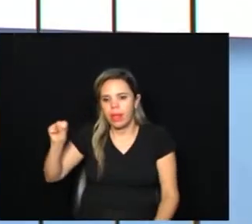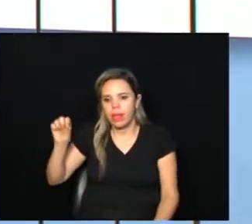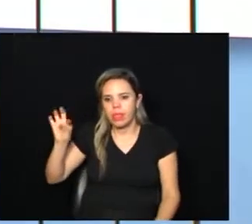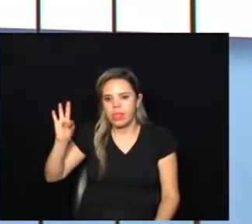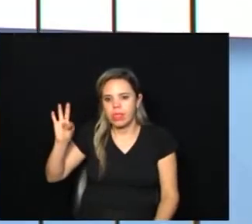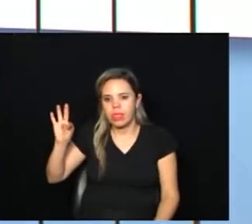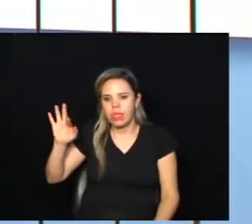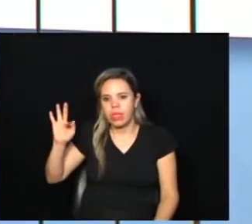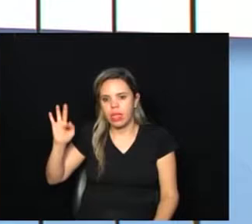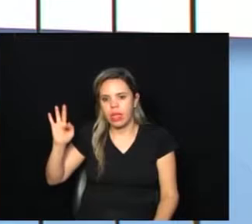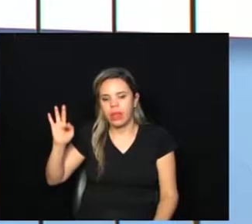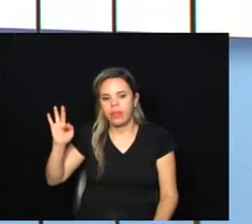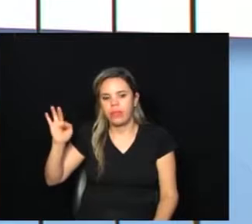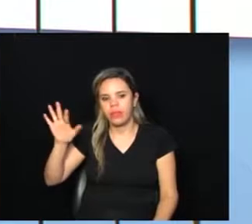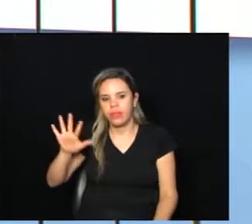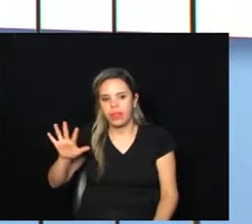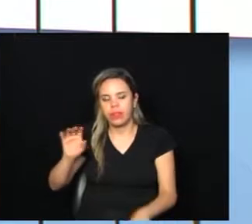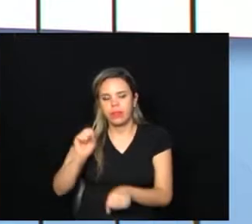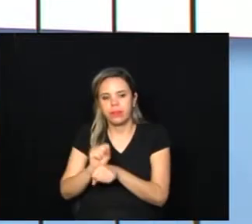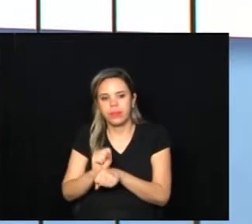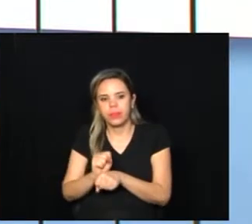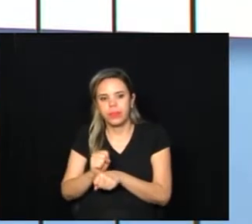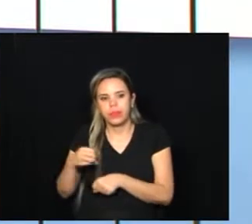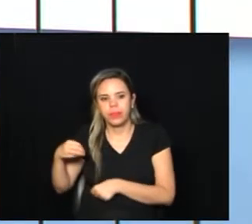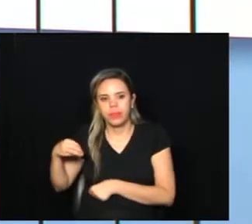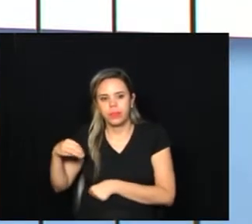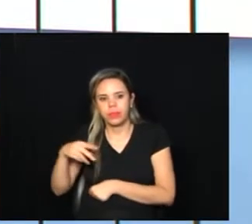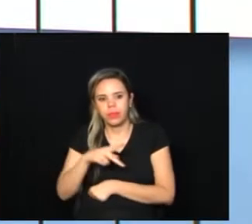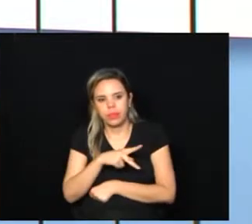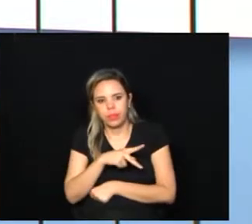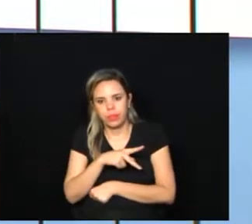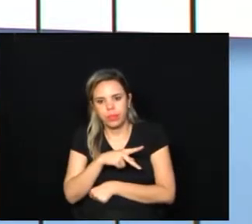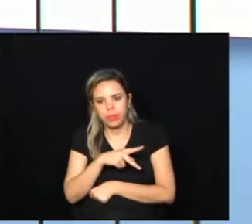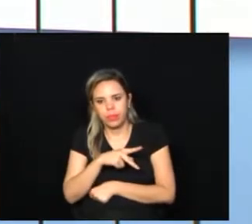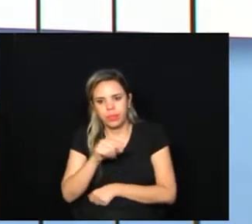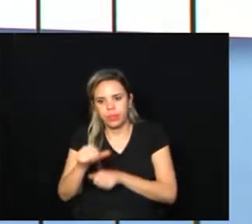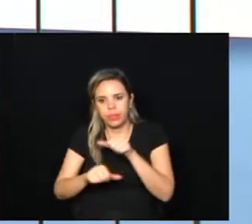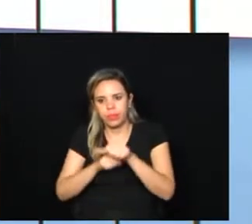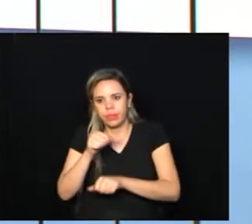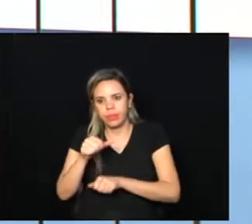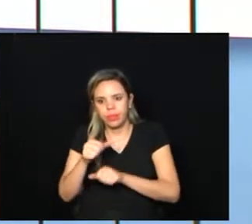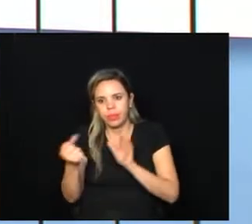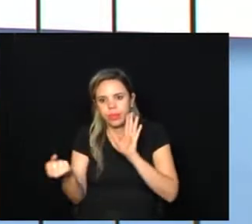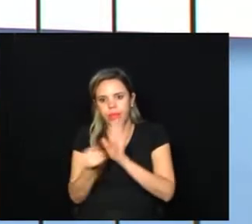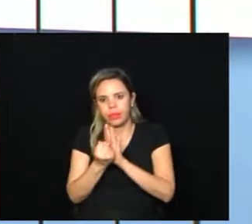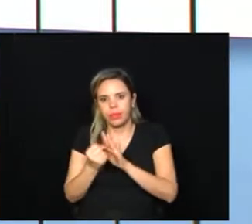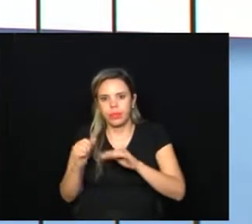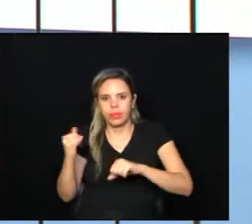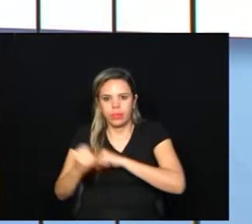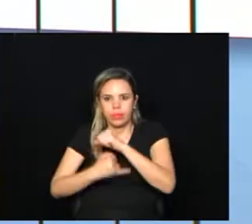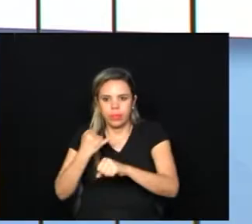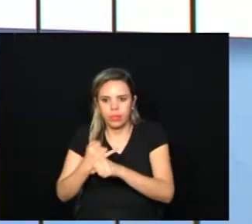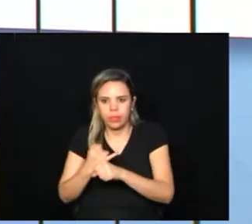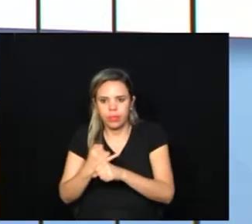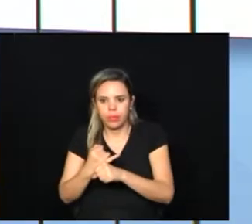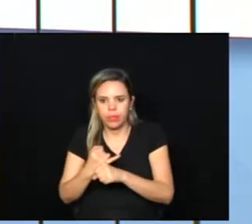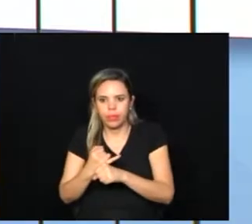Tribunal Federal pela suspensão da medida provisória que altera o Marco Civil da